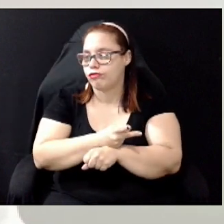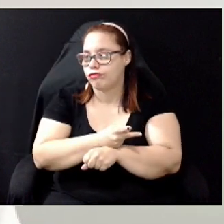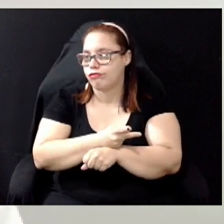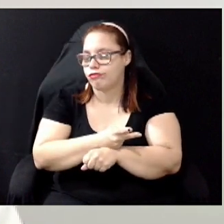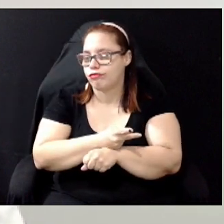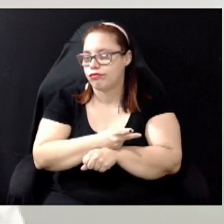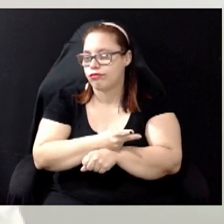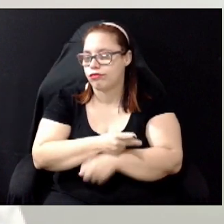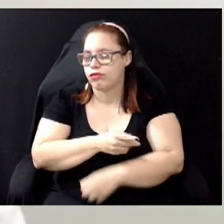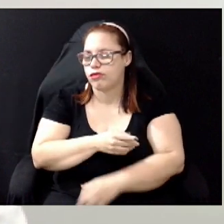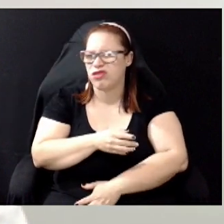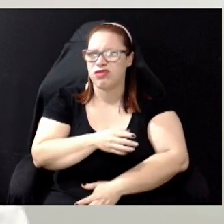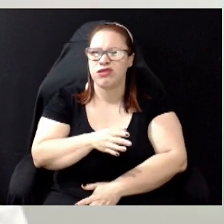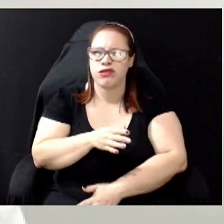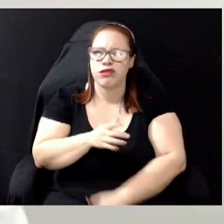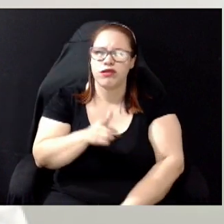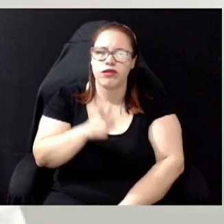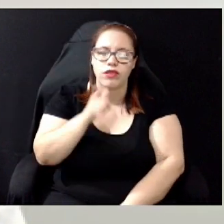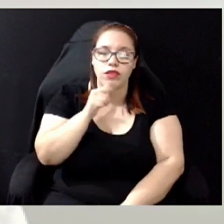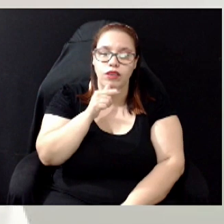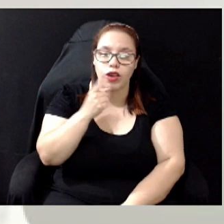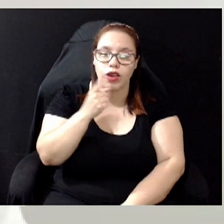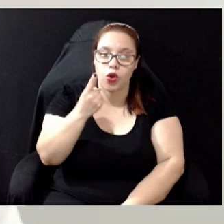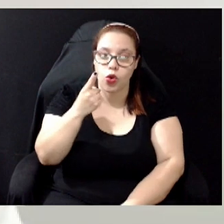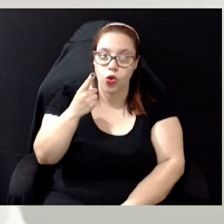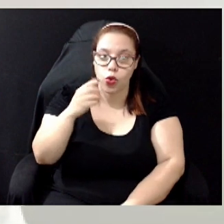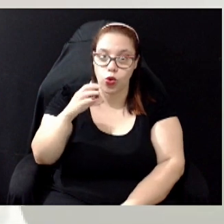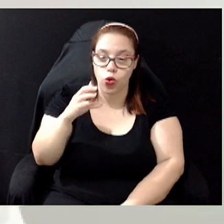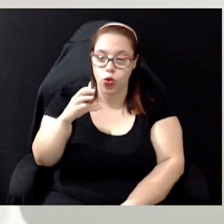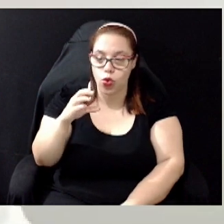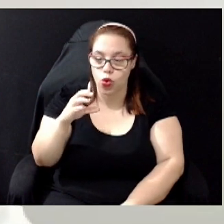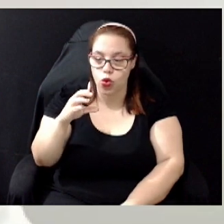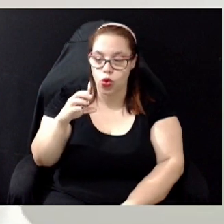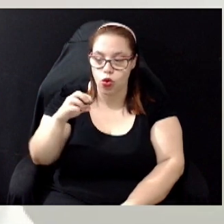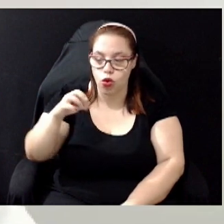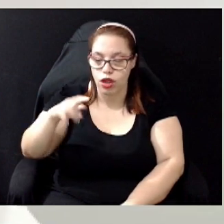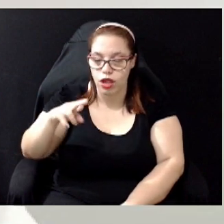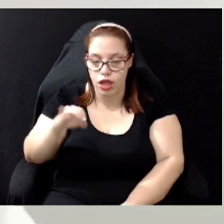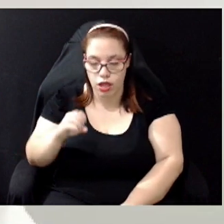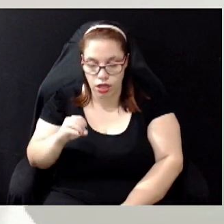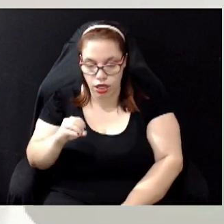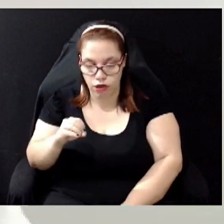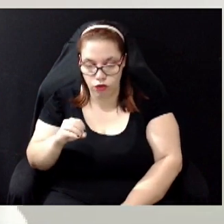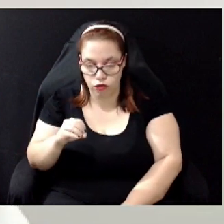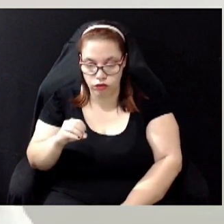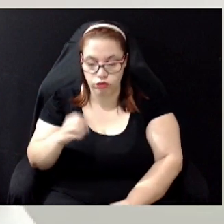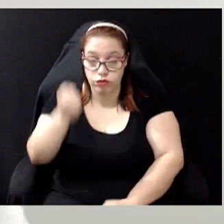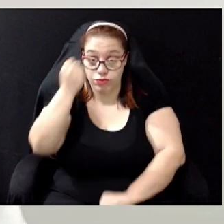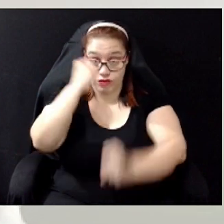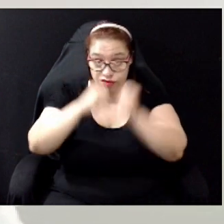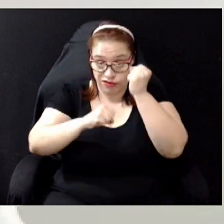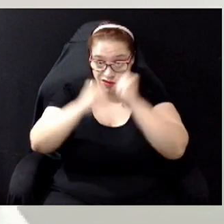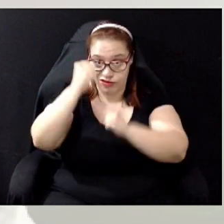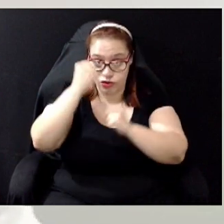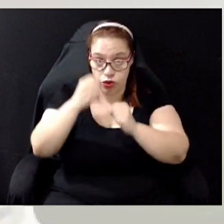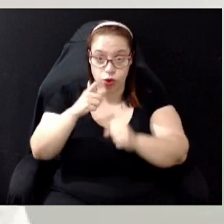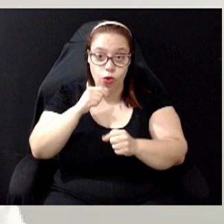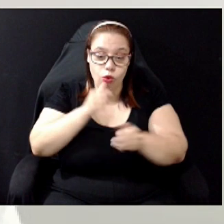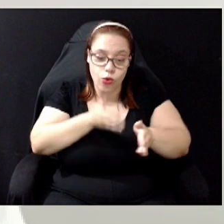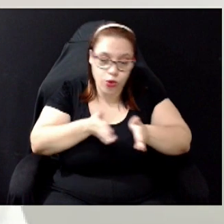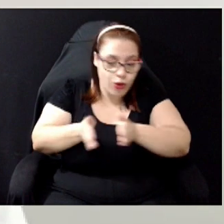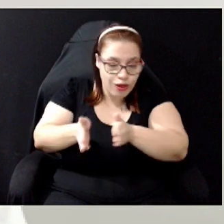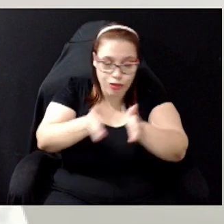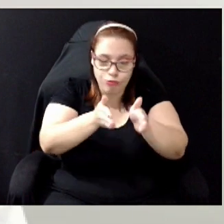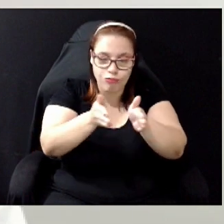água bruta, em média, o custo dela é 1 centavo por metro cúbico. Então, as indústrias elas preferem tirar do